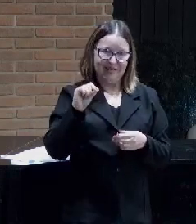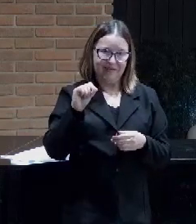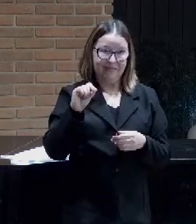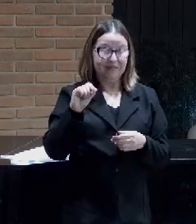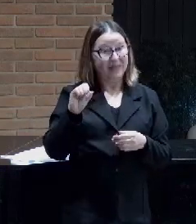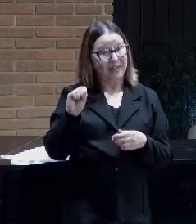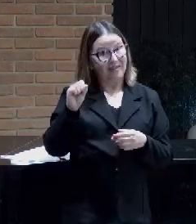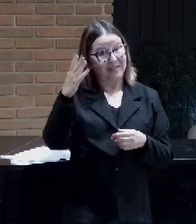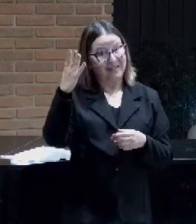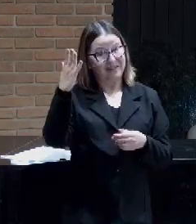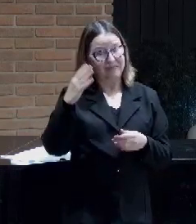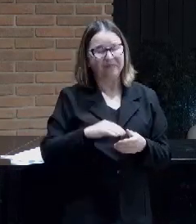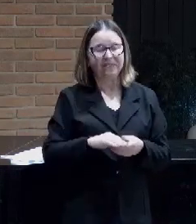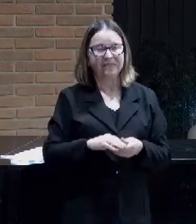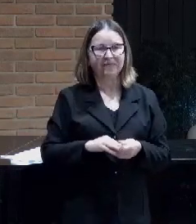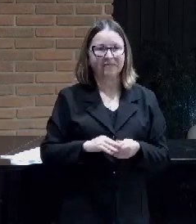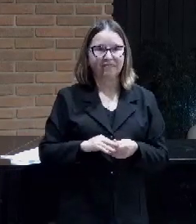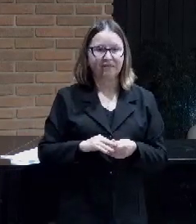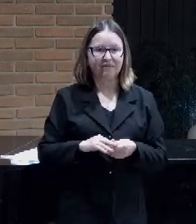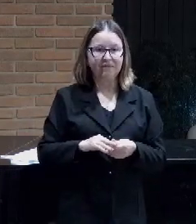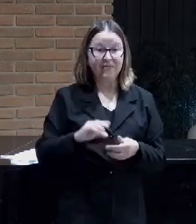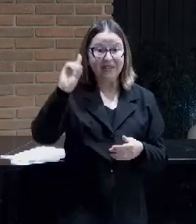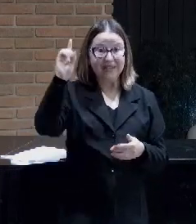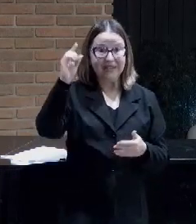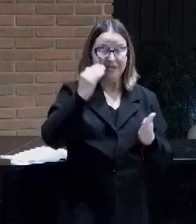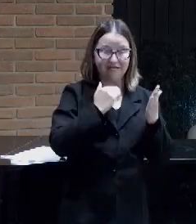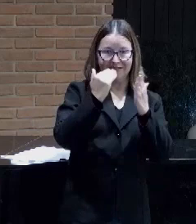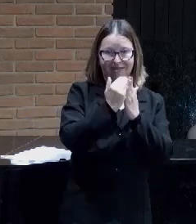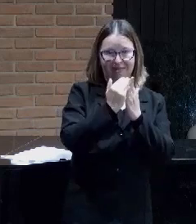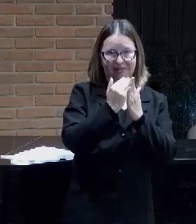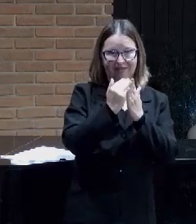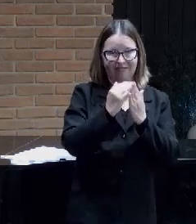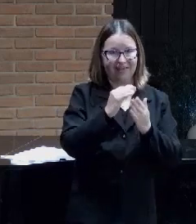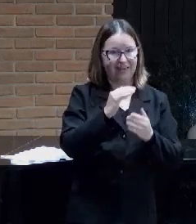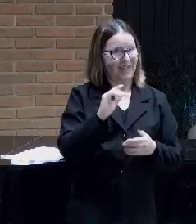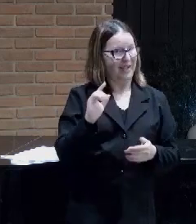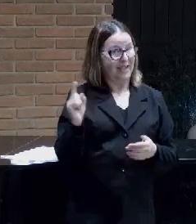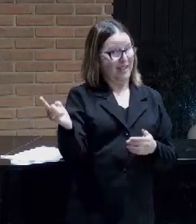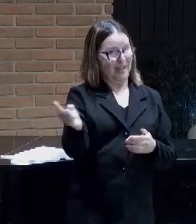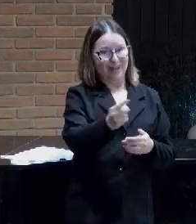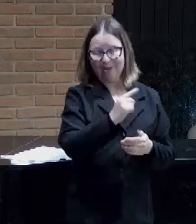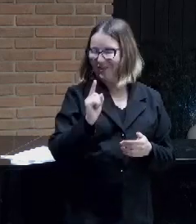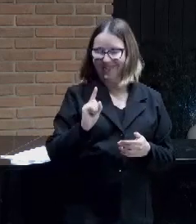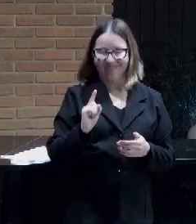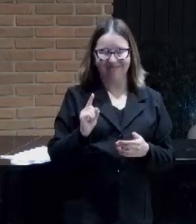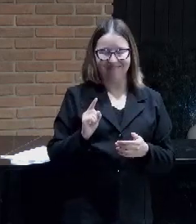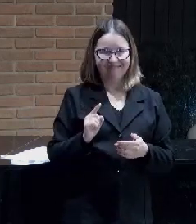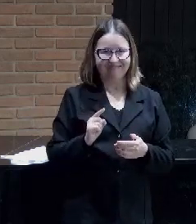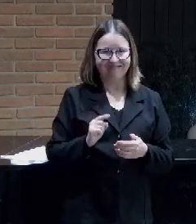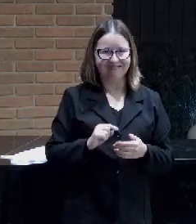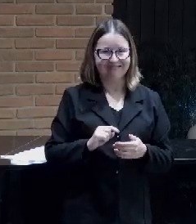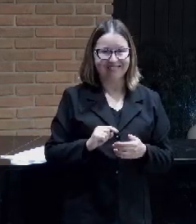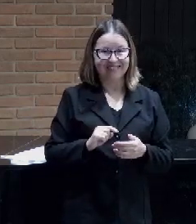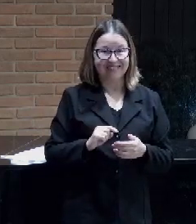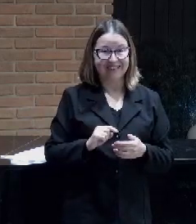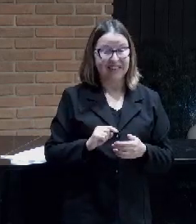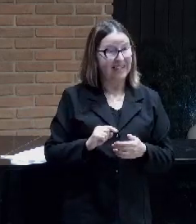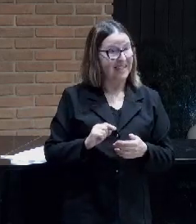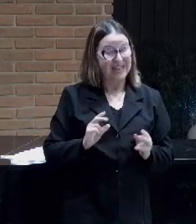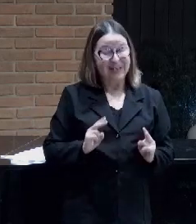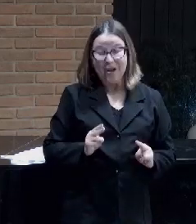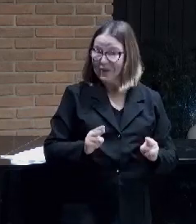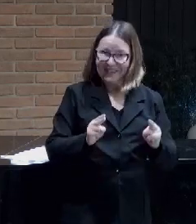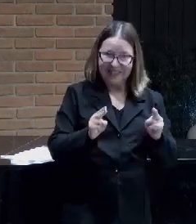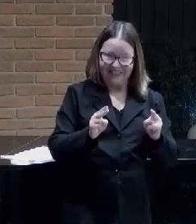nós queremos, acontece. Porque Deus é soberano e nós não somos. Nem sempre nós queremos o que Deus quer, mas no fim das